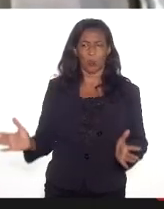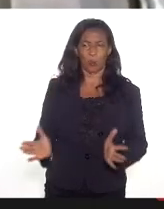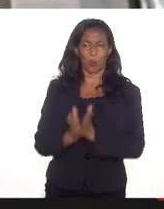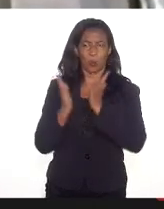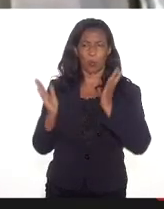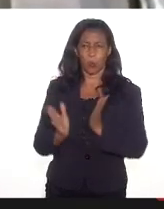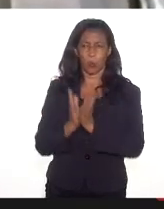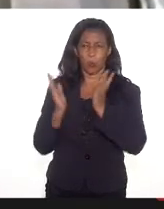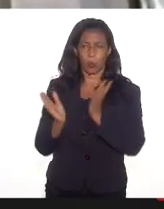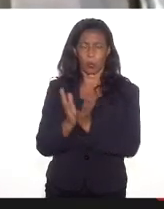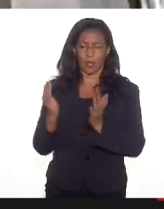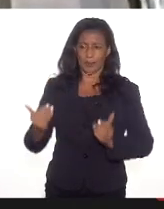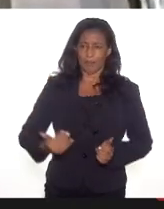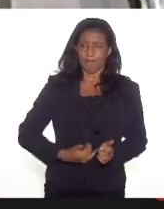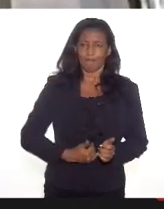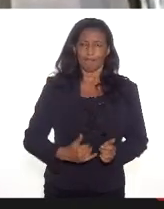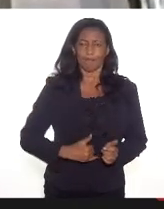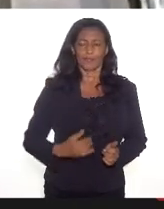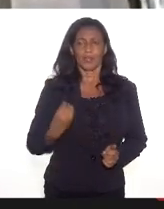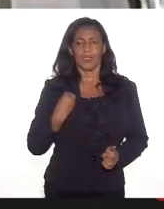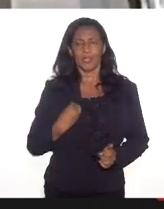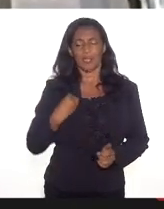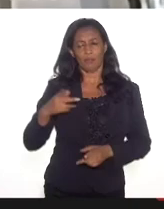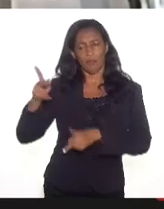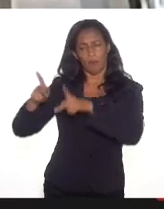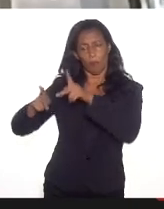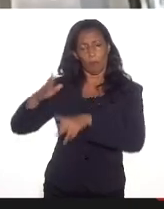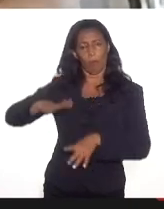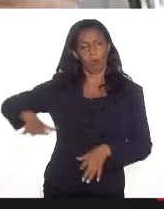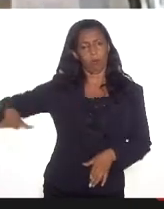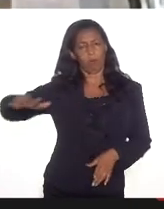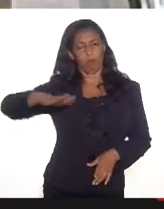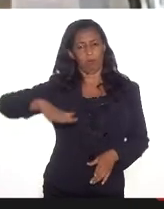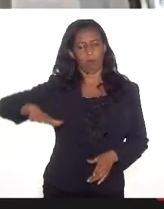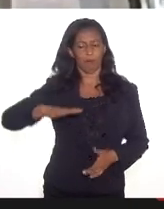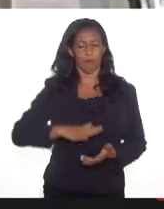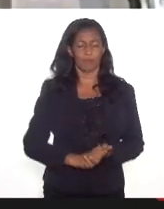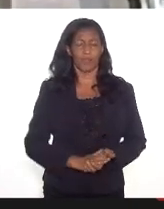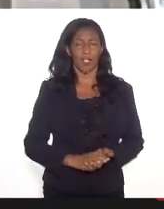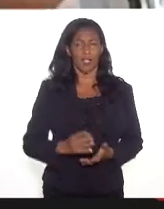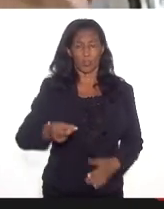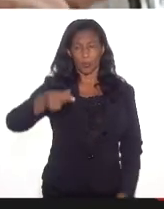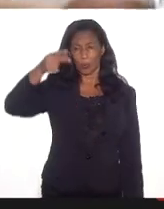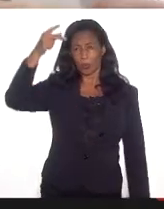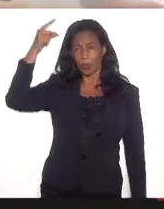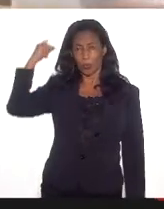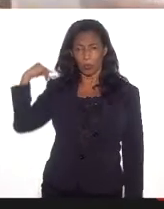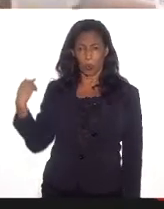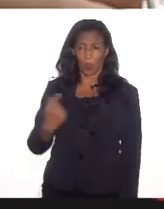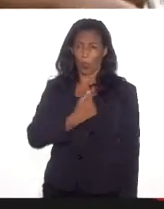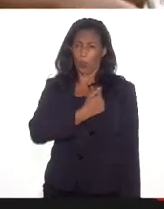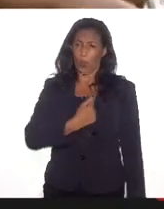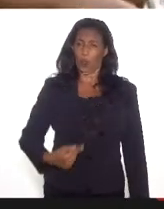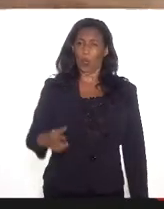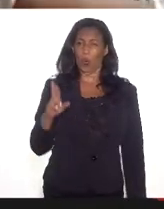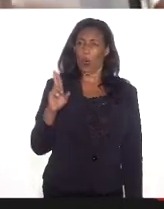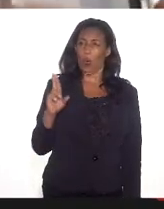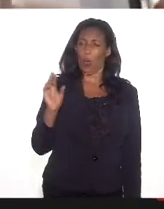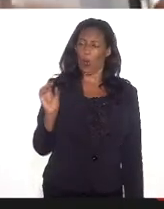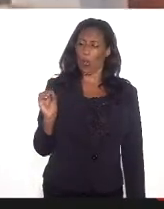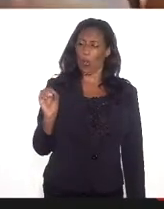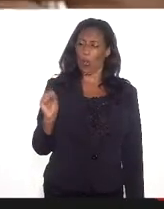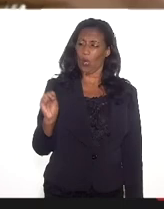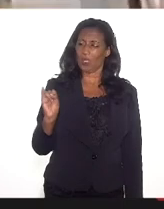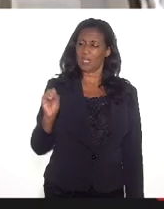miserabilidade que vive essa população já no governo Rosinha já se apontava 26% da